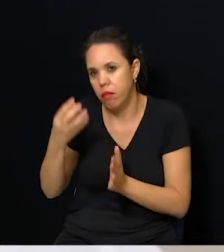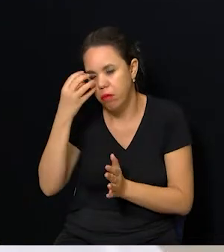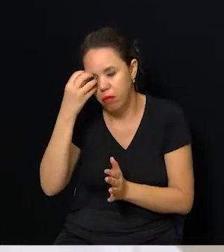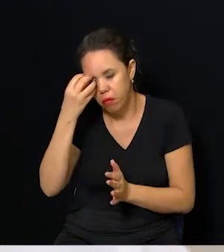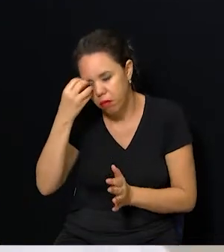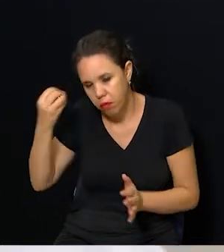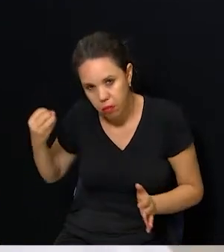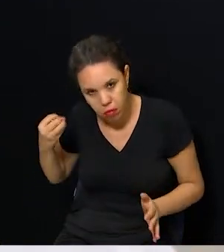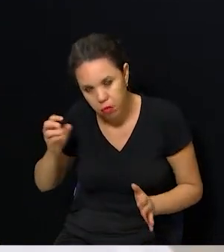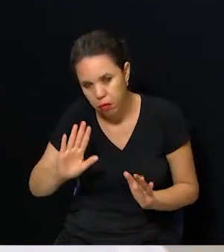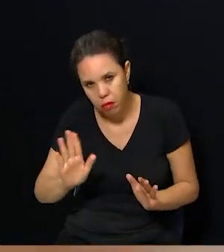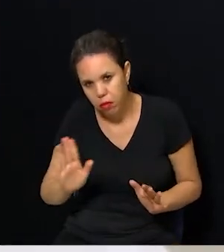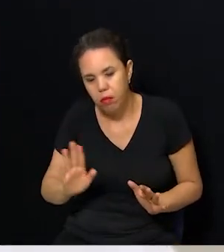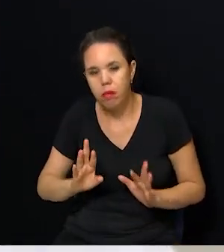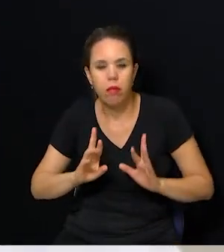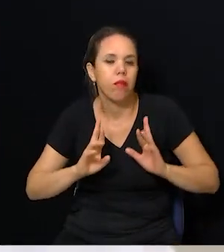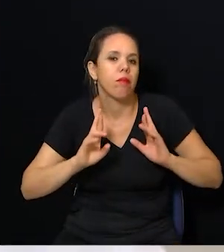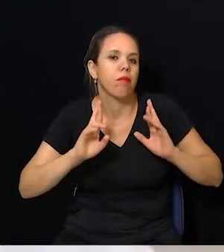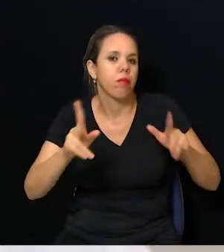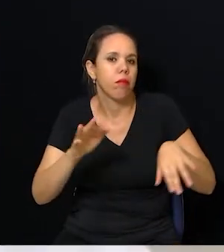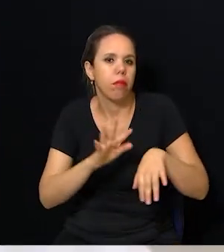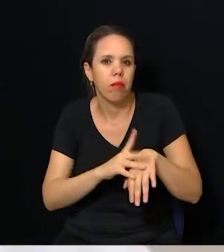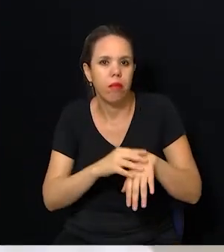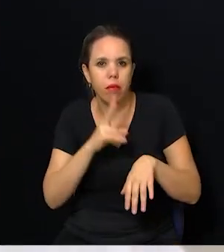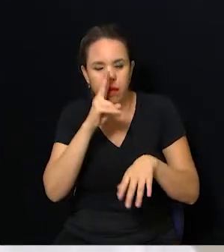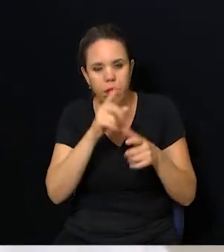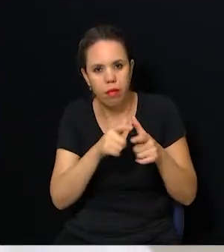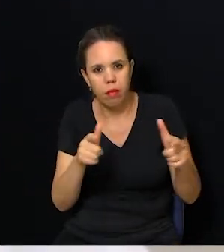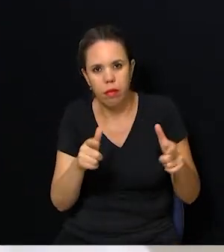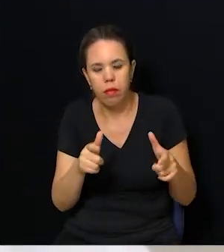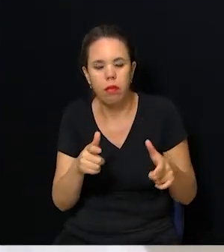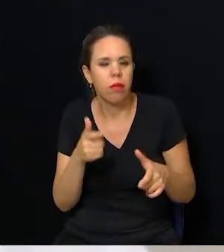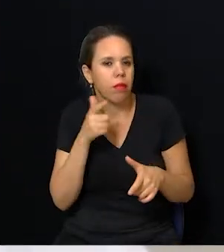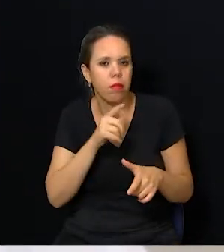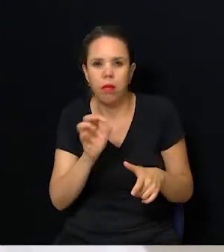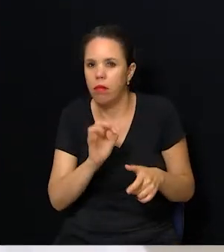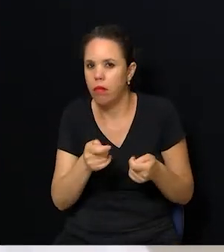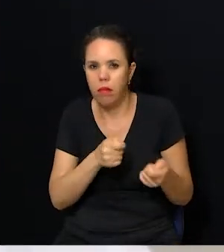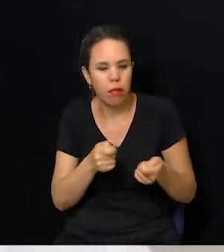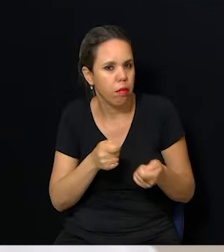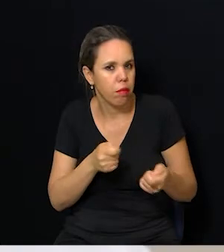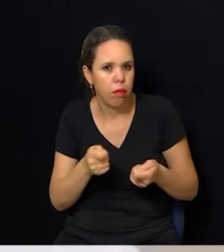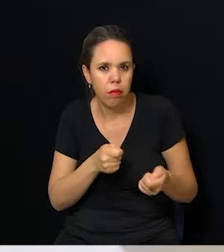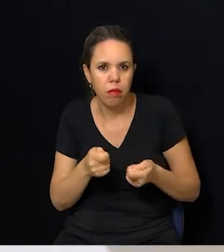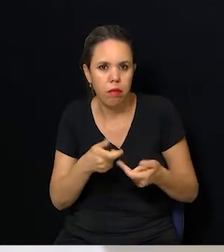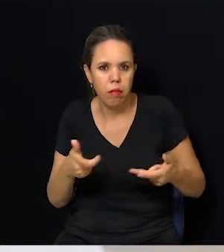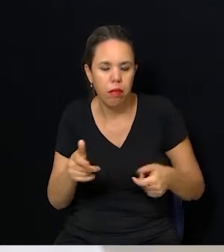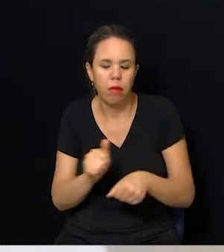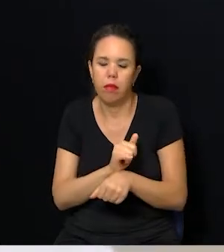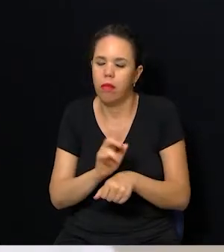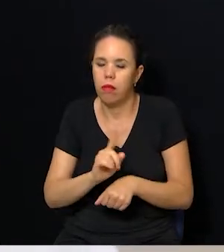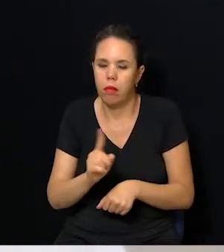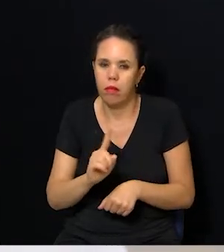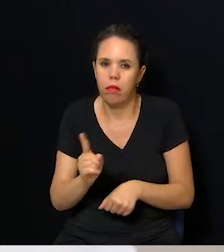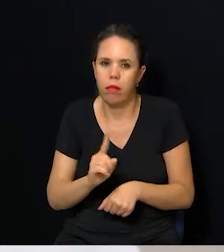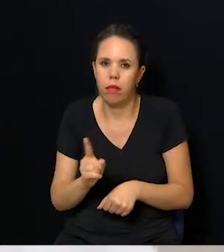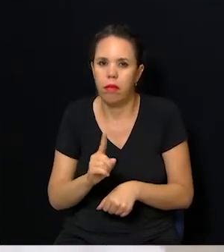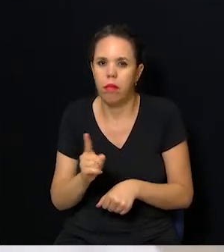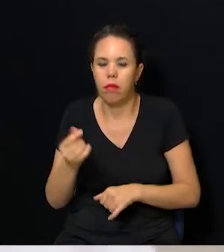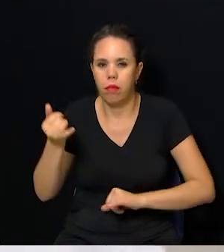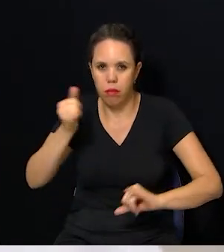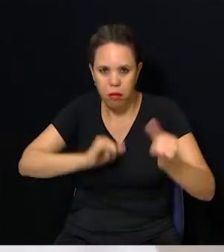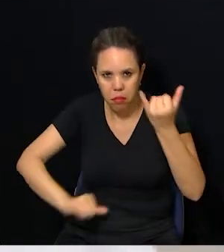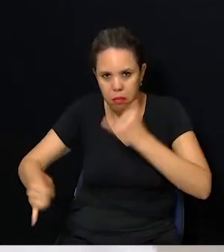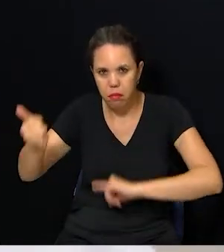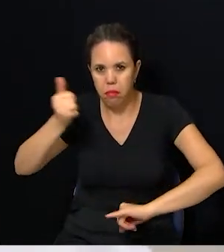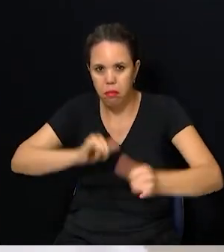do globo ocular. Diferentemente de uma doença avançada, que você não vai conseguir controlar com outras estratégias, como